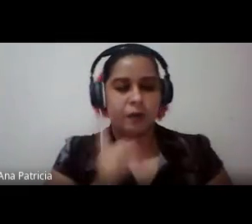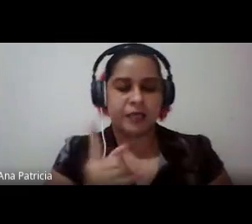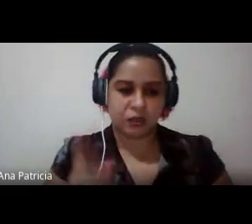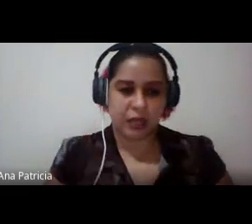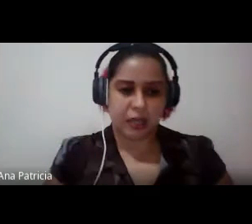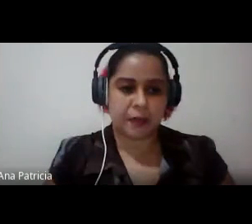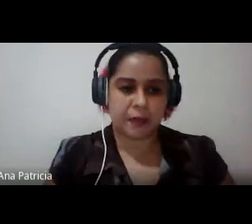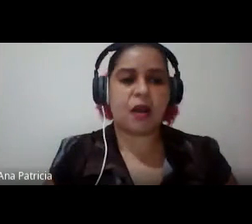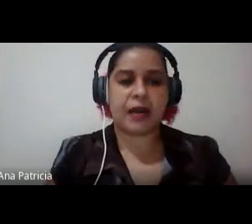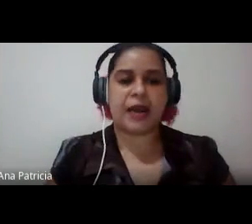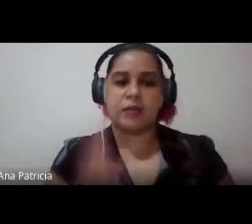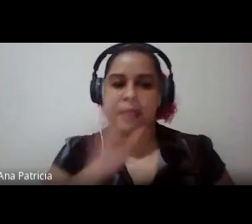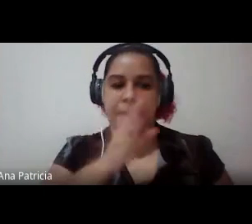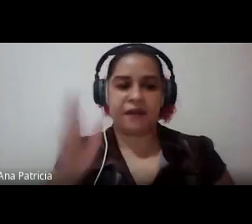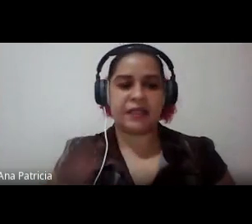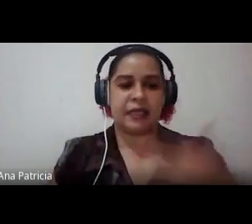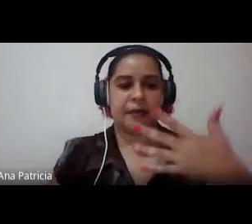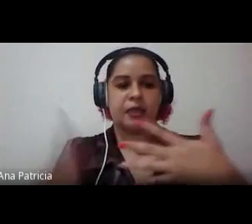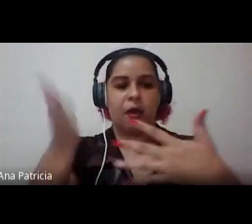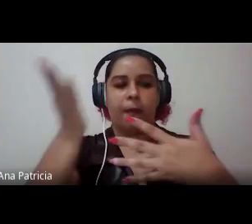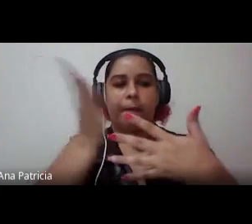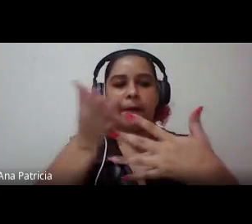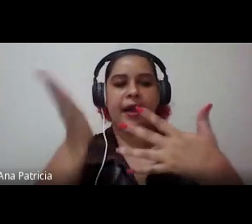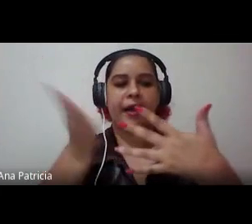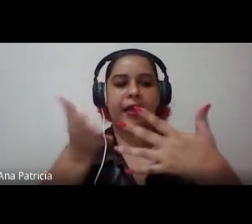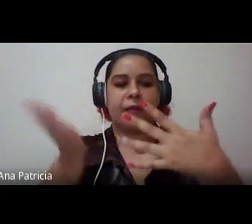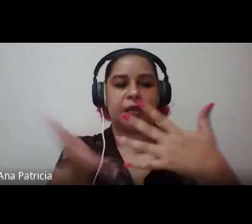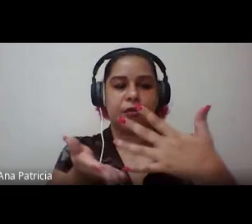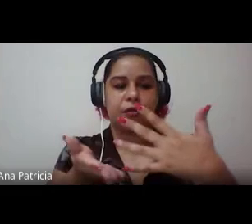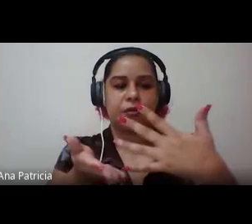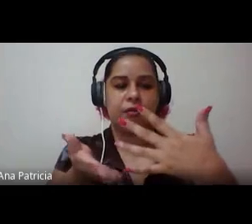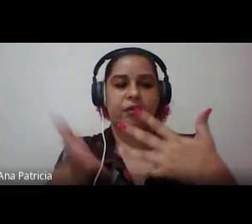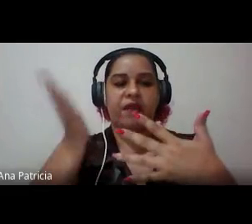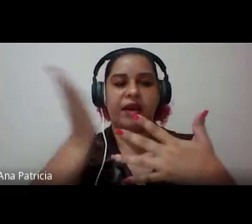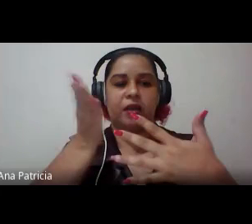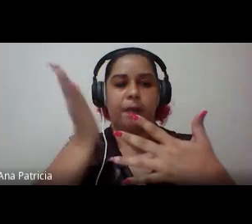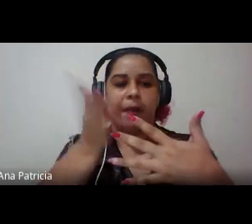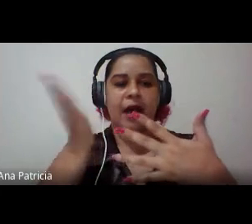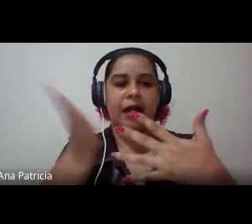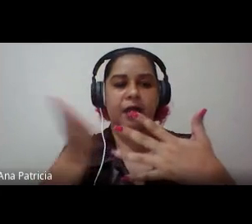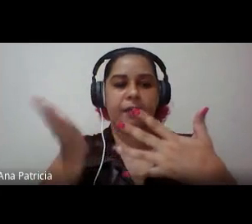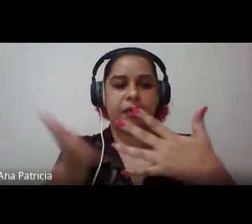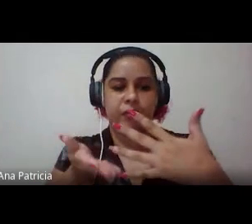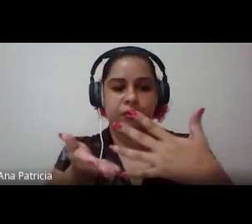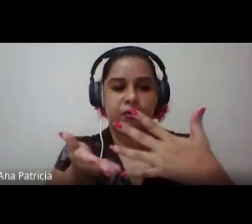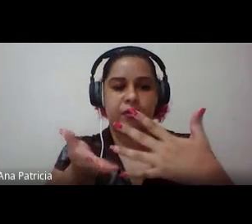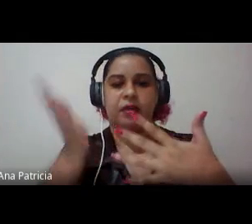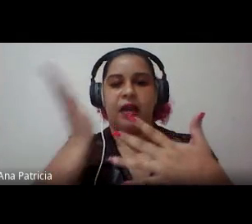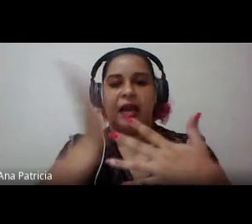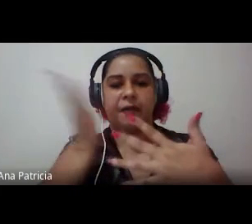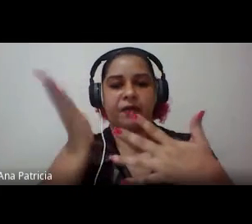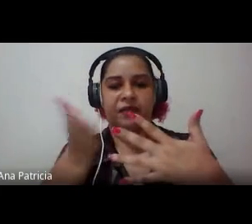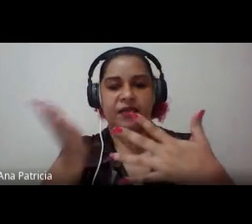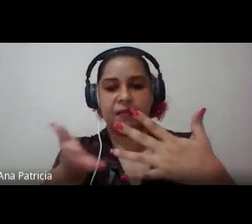Quando eu comecei a estudar Libras para decorar, eu separava a sílaba assim, ó, parâmetros. Eu ia falando, ó, parâmetros.